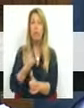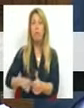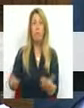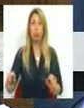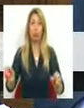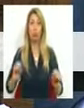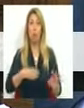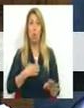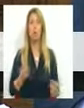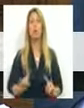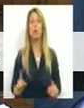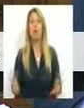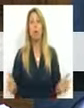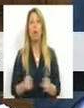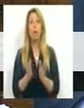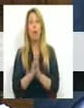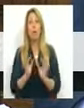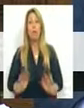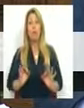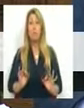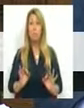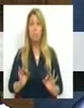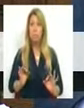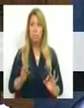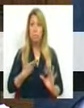a necessidade do que é a interpretação do meu despacho, não solicitei alguma